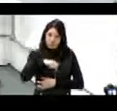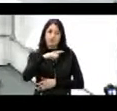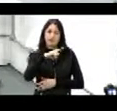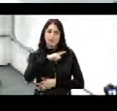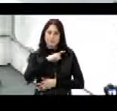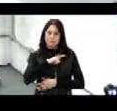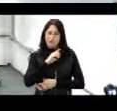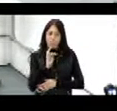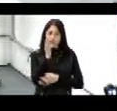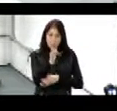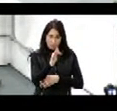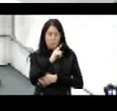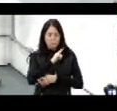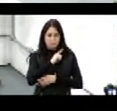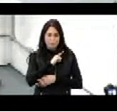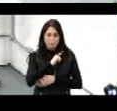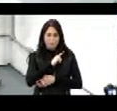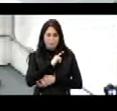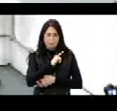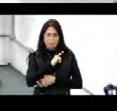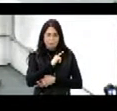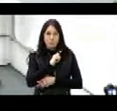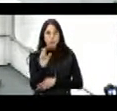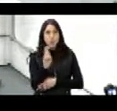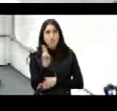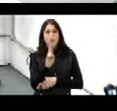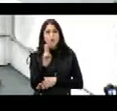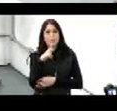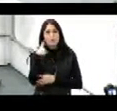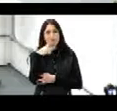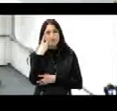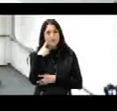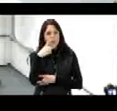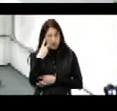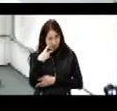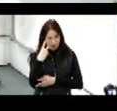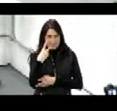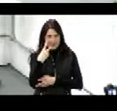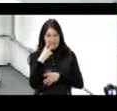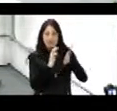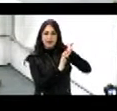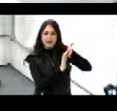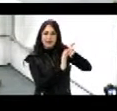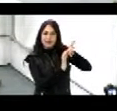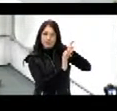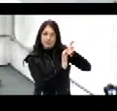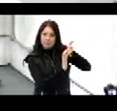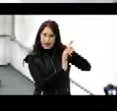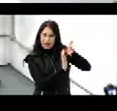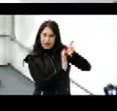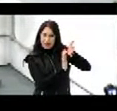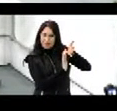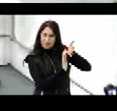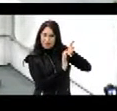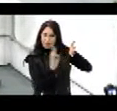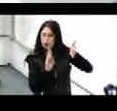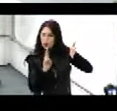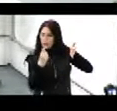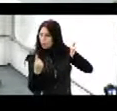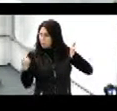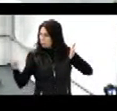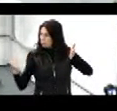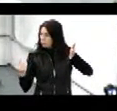logo teremos aqui o nome dos vereadores, vereador Rufa, em braille, o seu nome, o seu